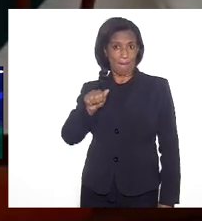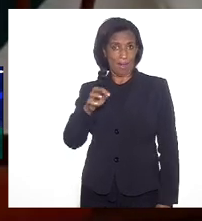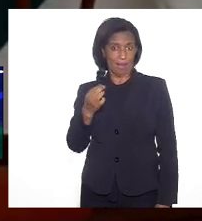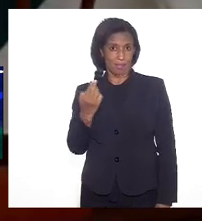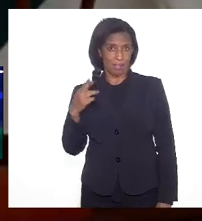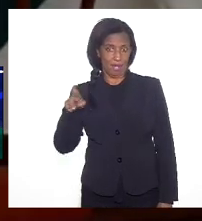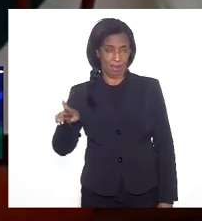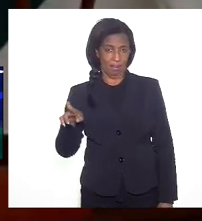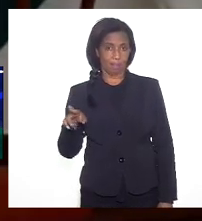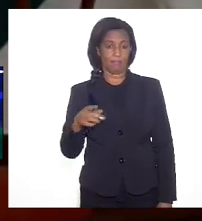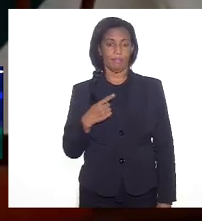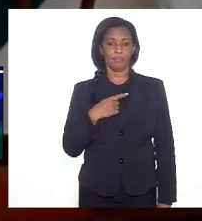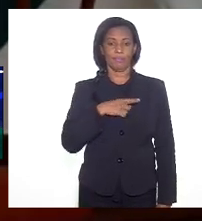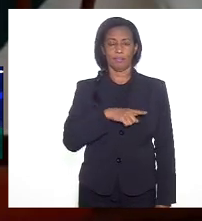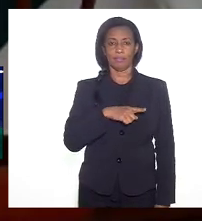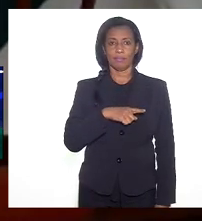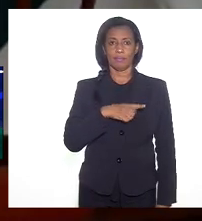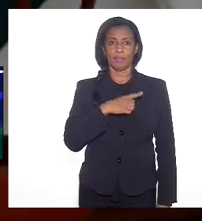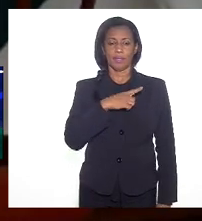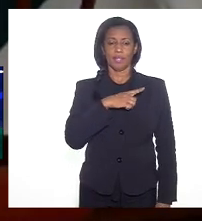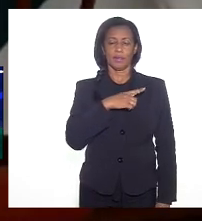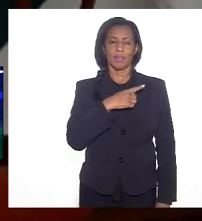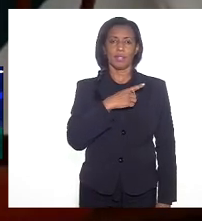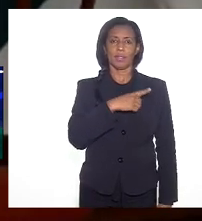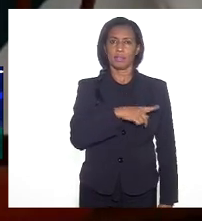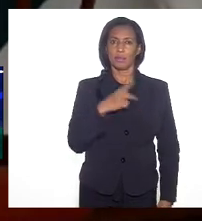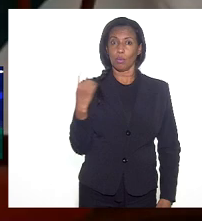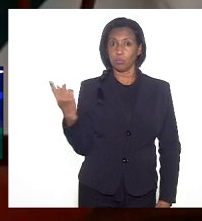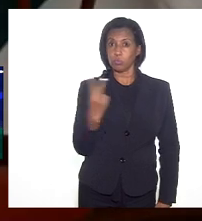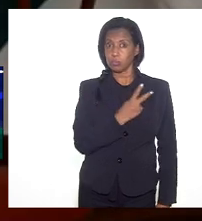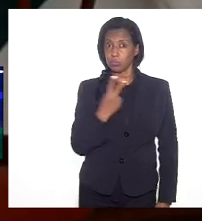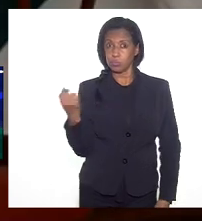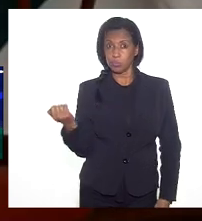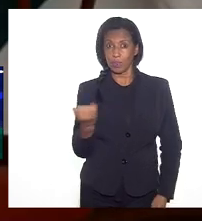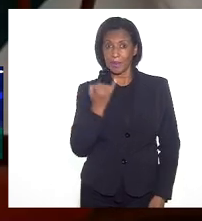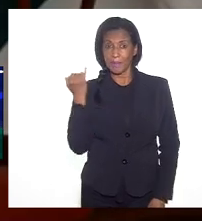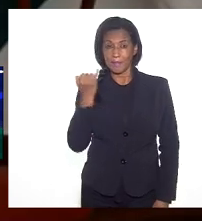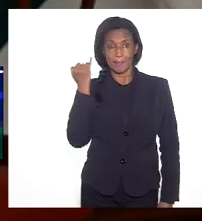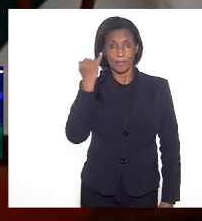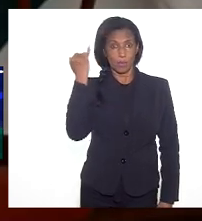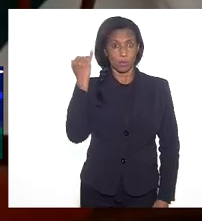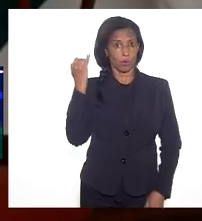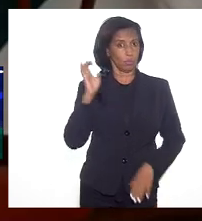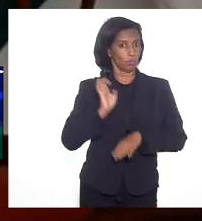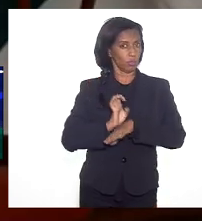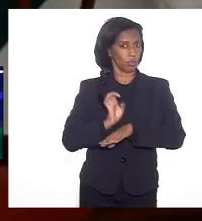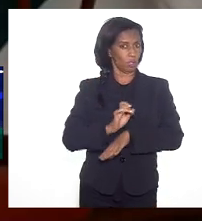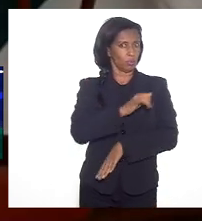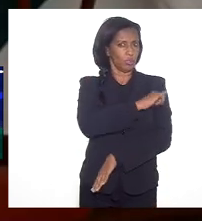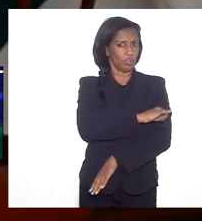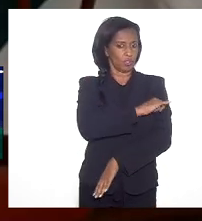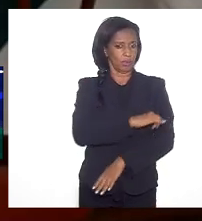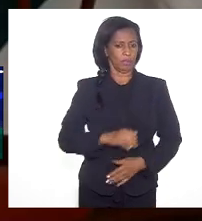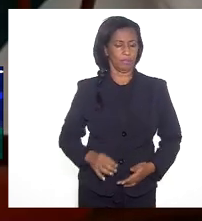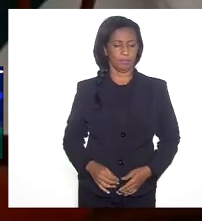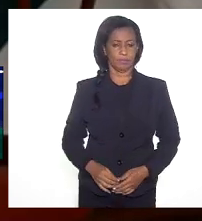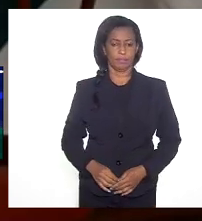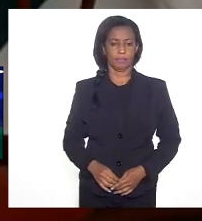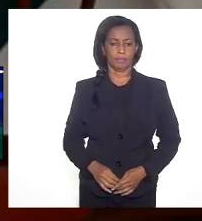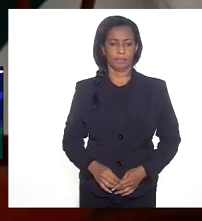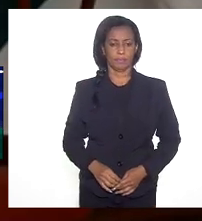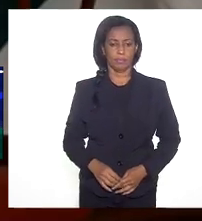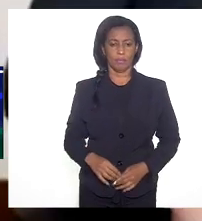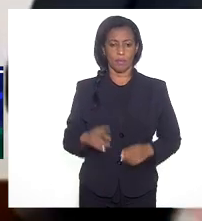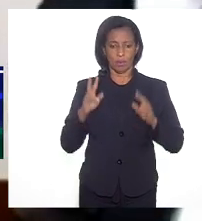a PESAGRO são de uma importância ímpar para hospital do Rio de Janeiro basta a gente ver